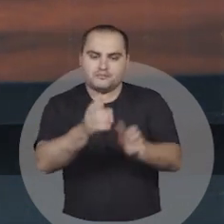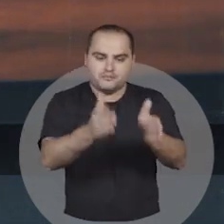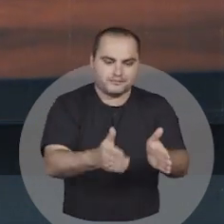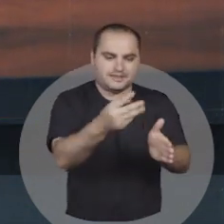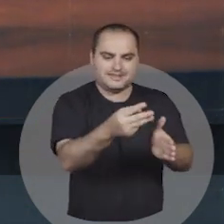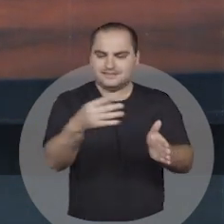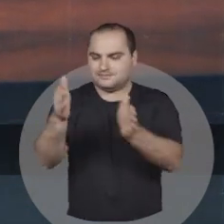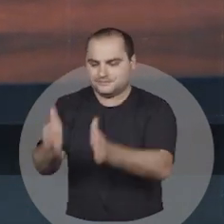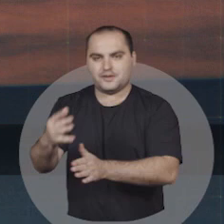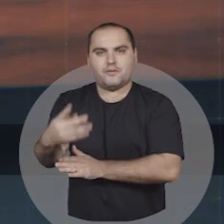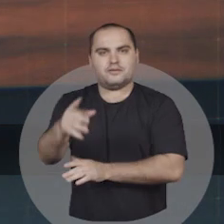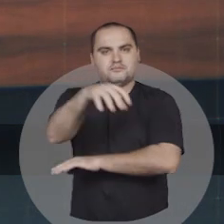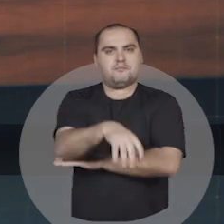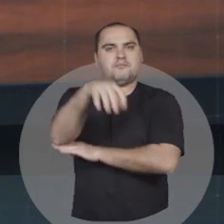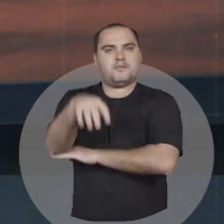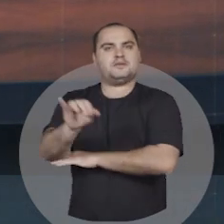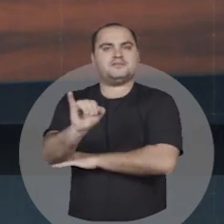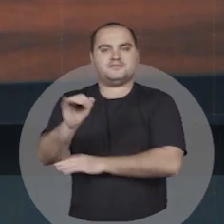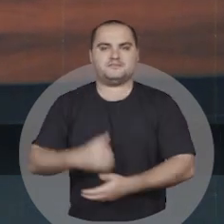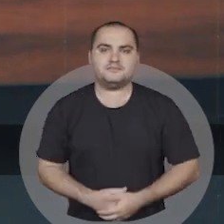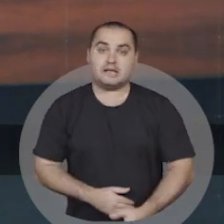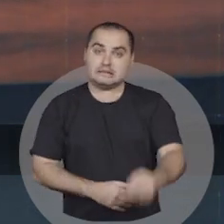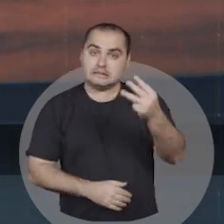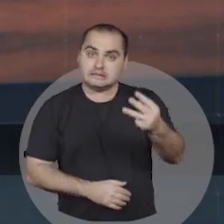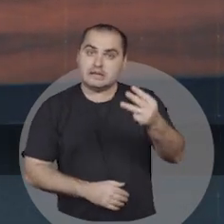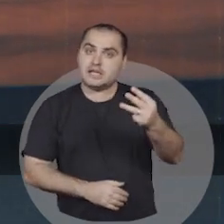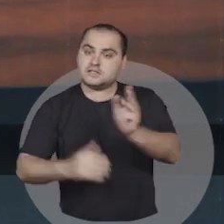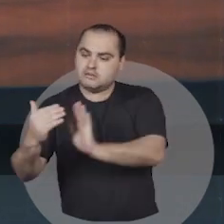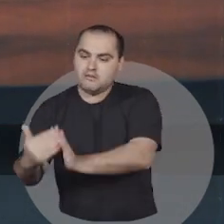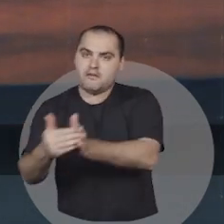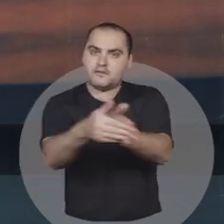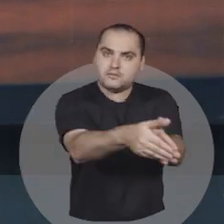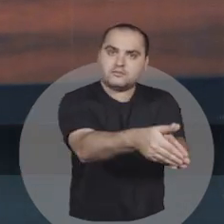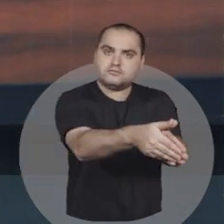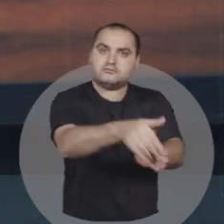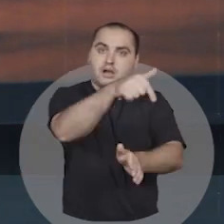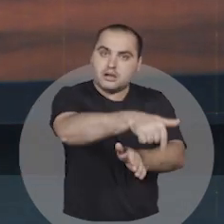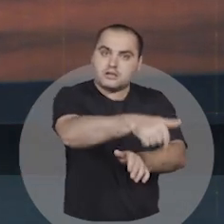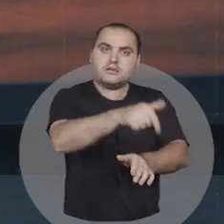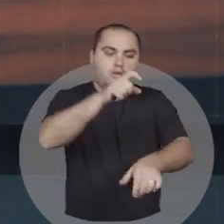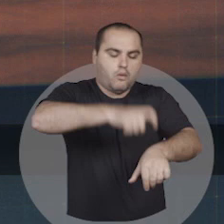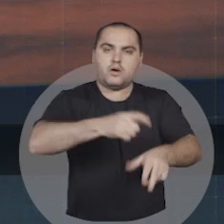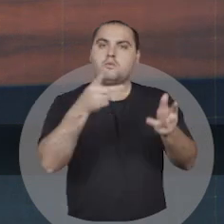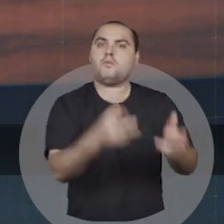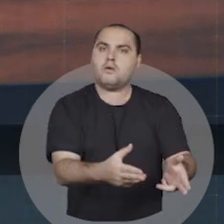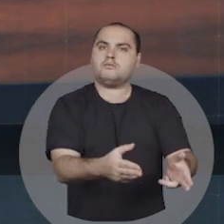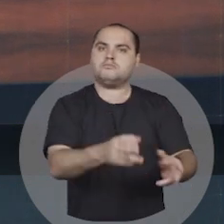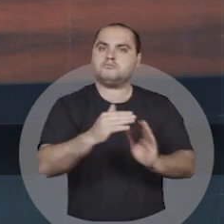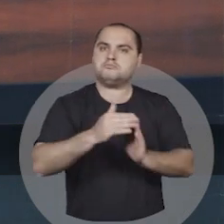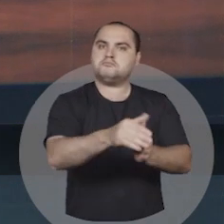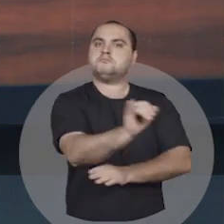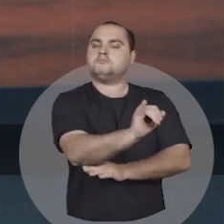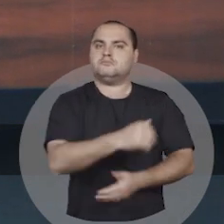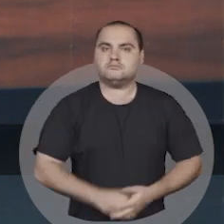órgão. 3 navios, ao mesmo tempo, atracaram no porto da cidade. Há 5 anos, né, que em menos de 24 horas